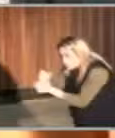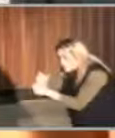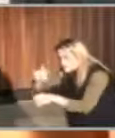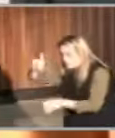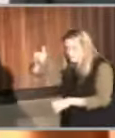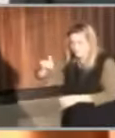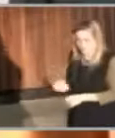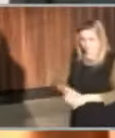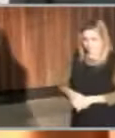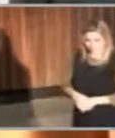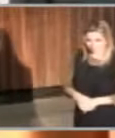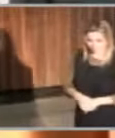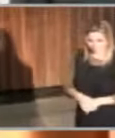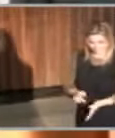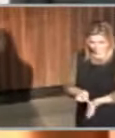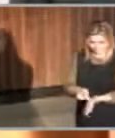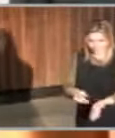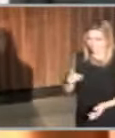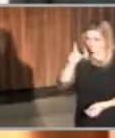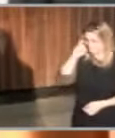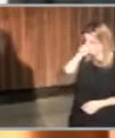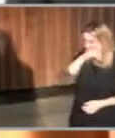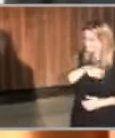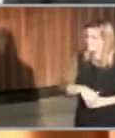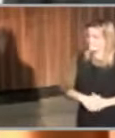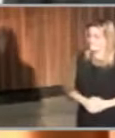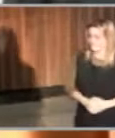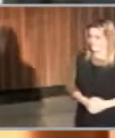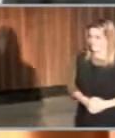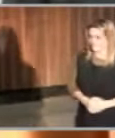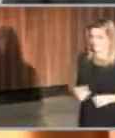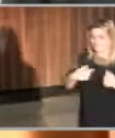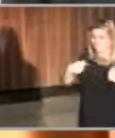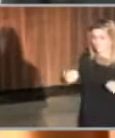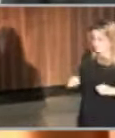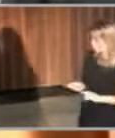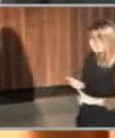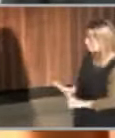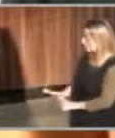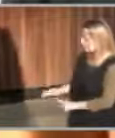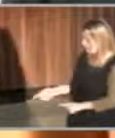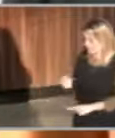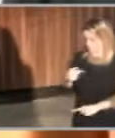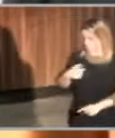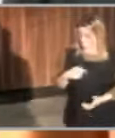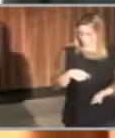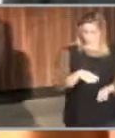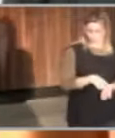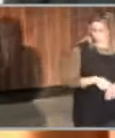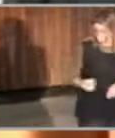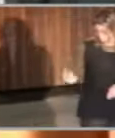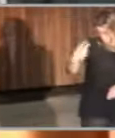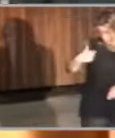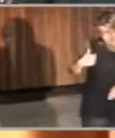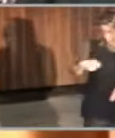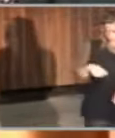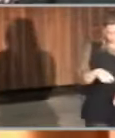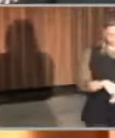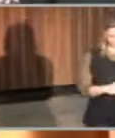quantas vezes trabalhamos para que eles conhecessem e experimentassem por eles mesmos o poder